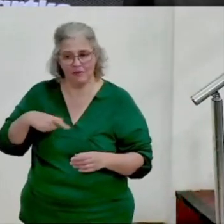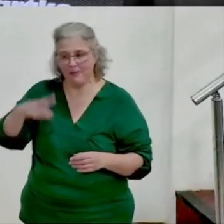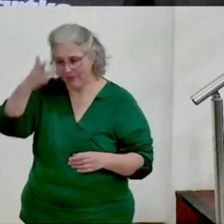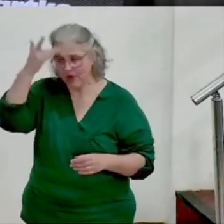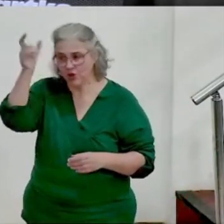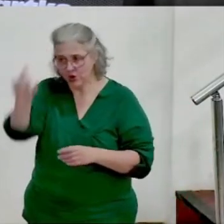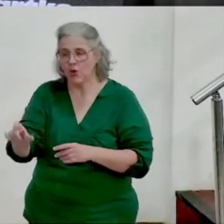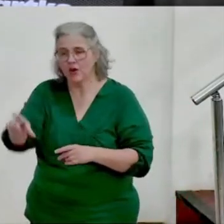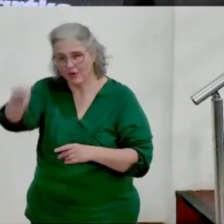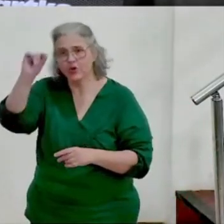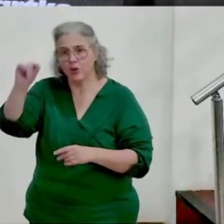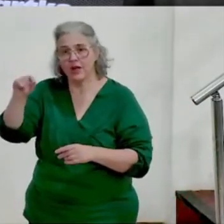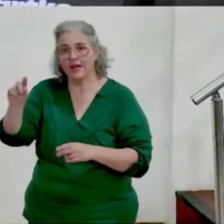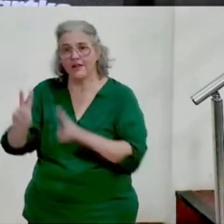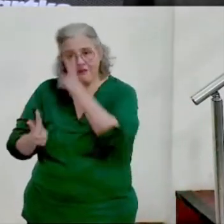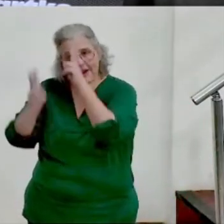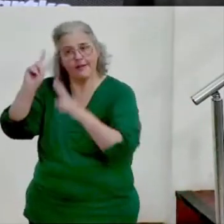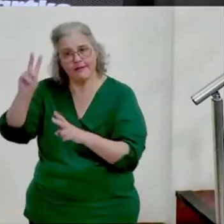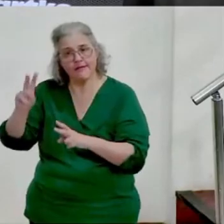Diz o salmista: